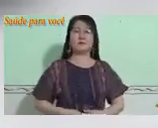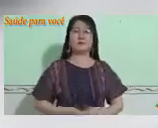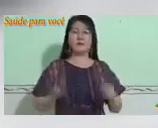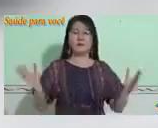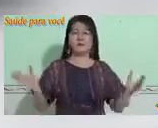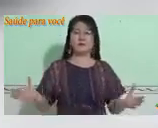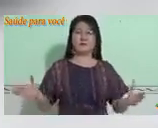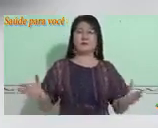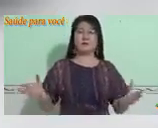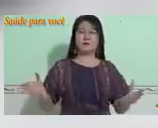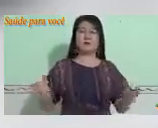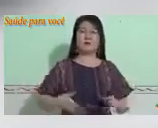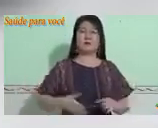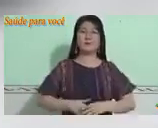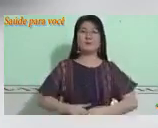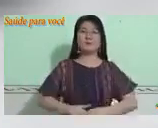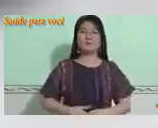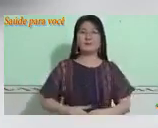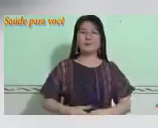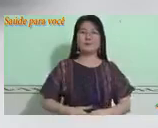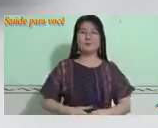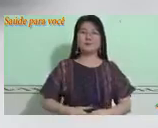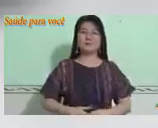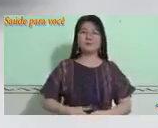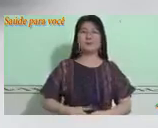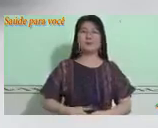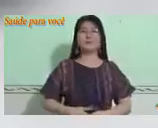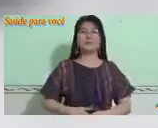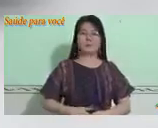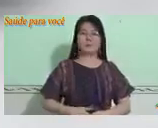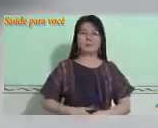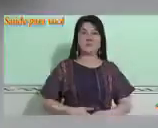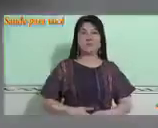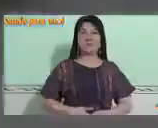ou hematomas, vírgula, por exemplo.